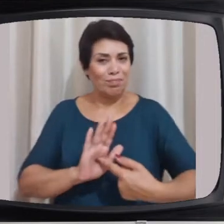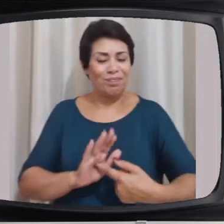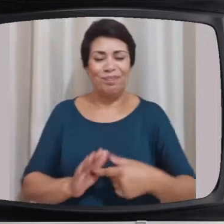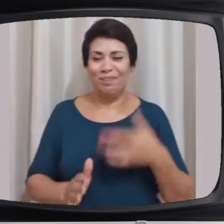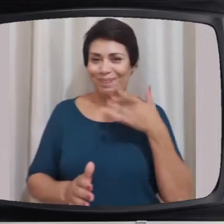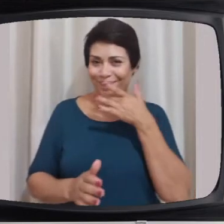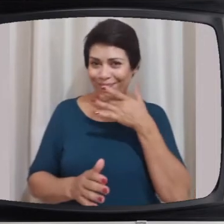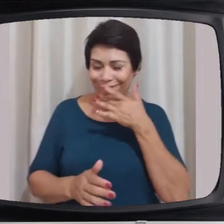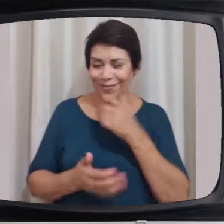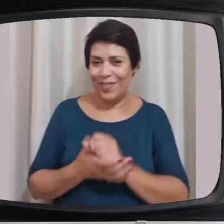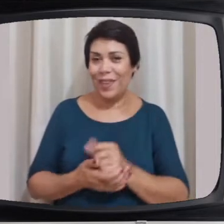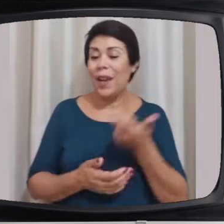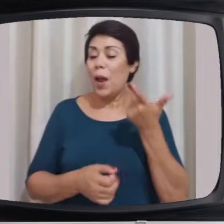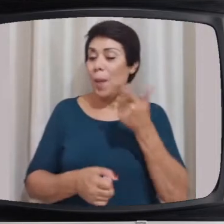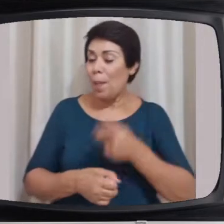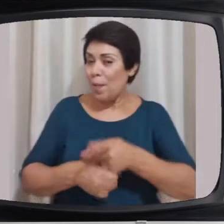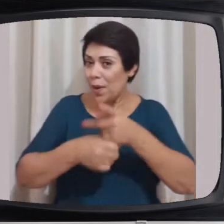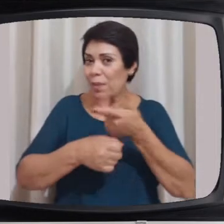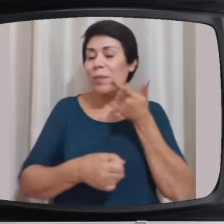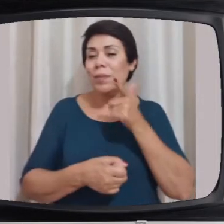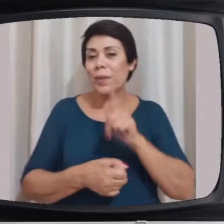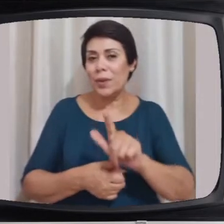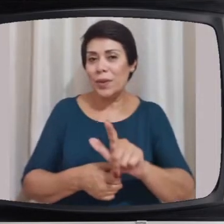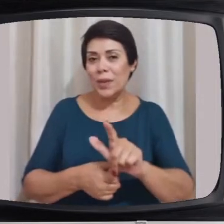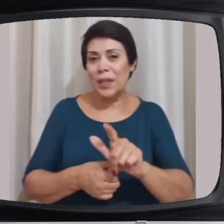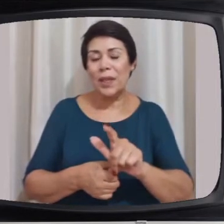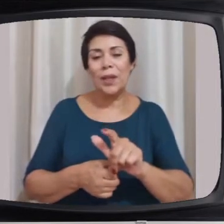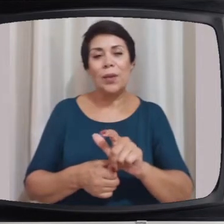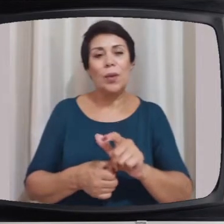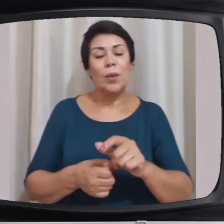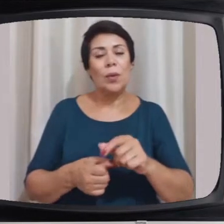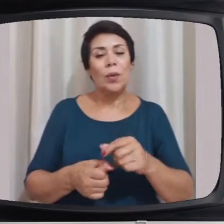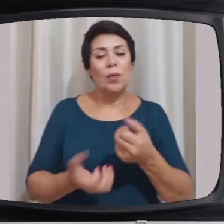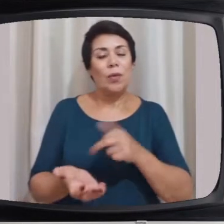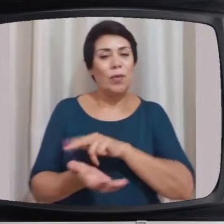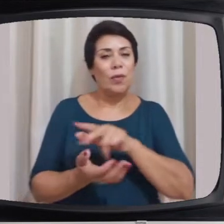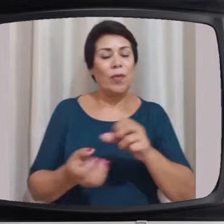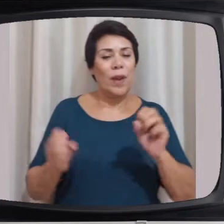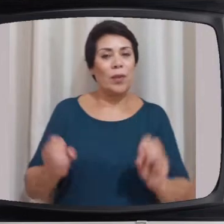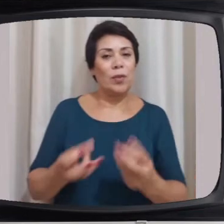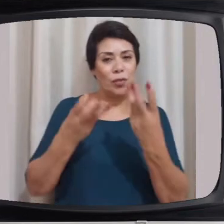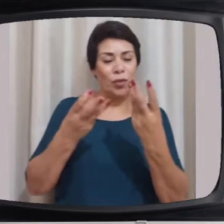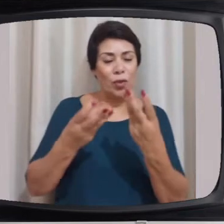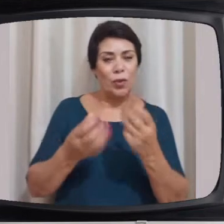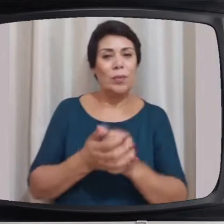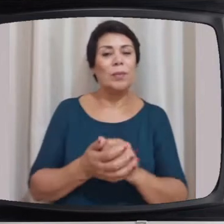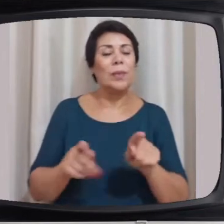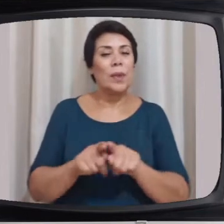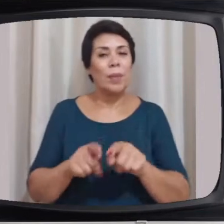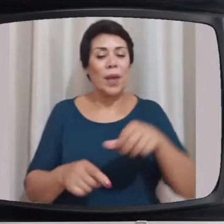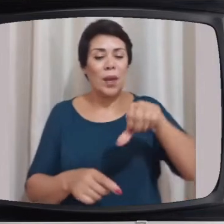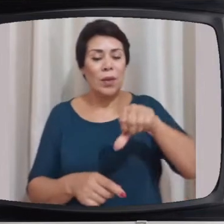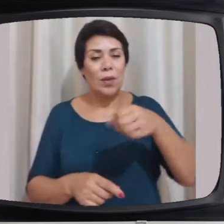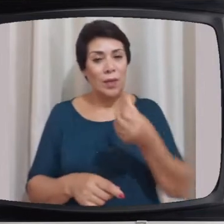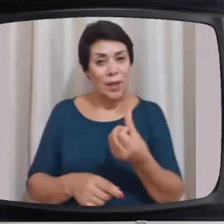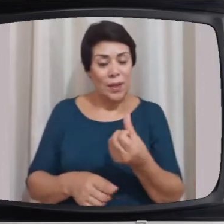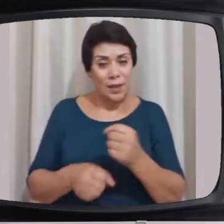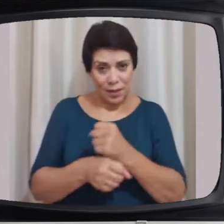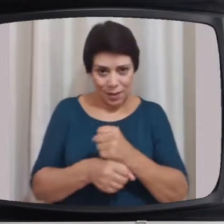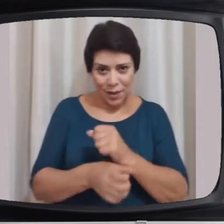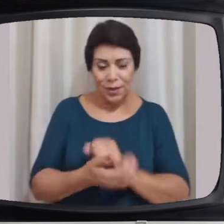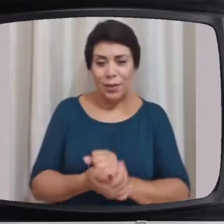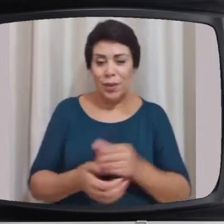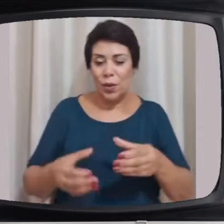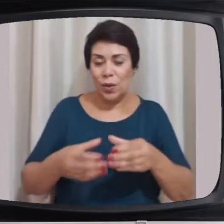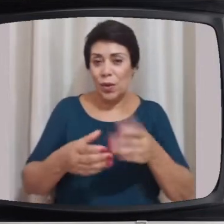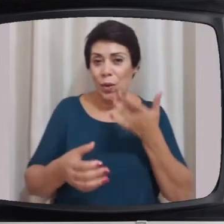delícia, né? Eles ganharam esse mesmo prêmio pelo Prêmio Multishow, também Artista Revelação, em 96, e o Disco de Ouro